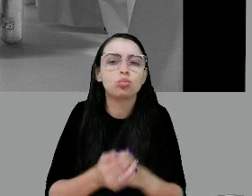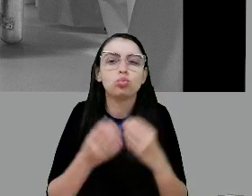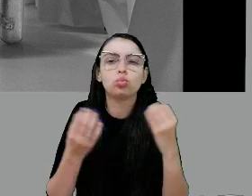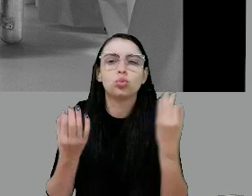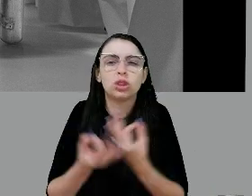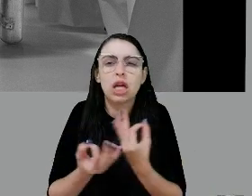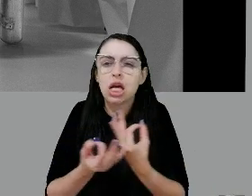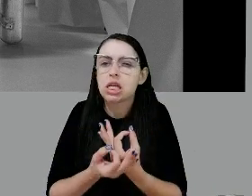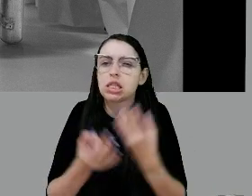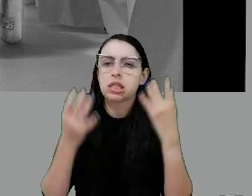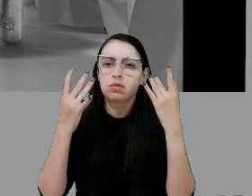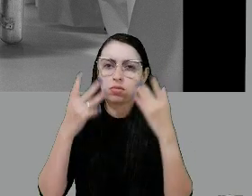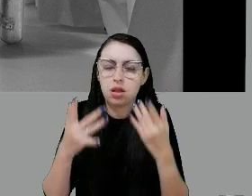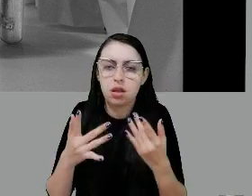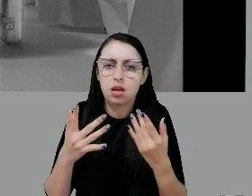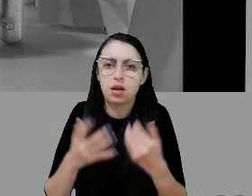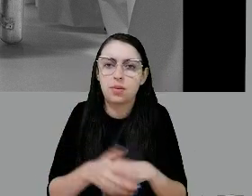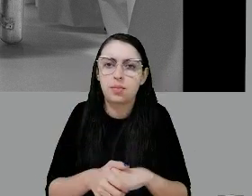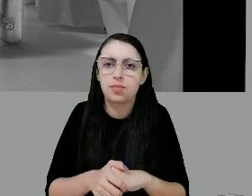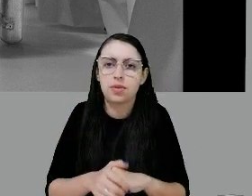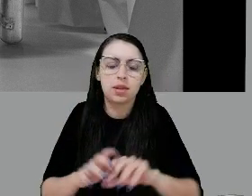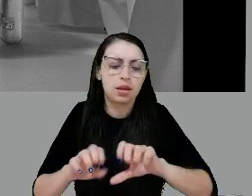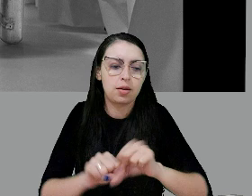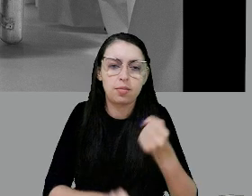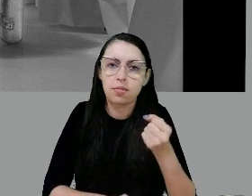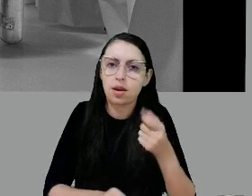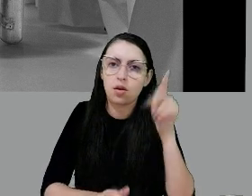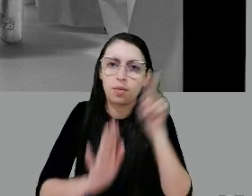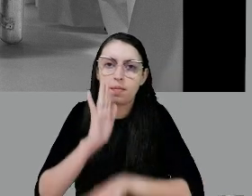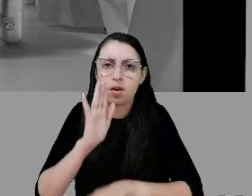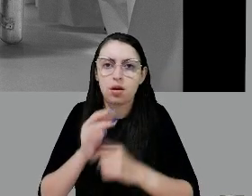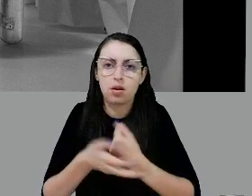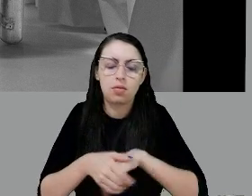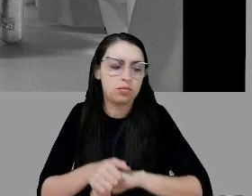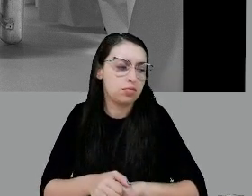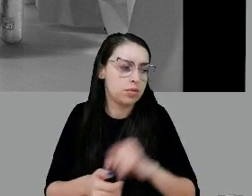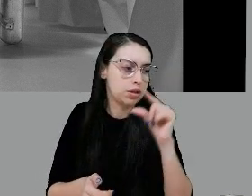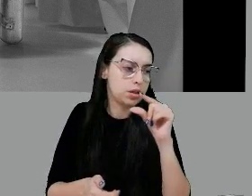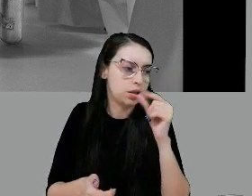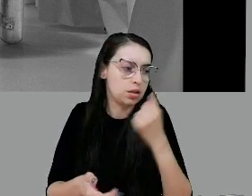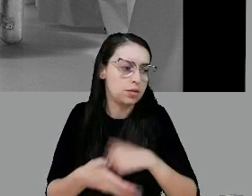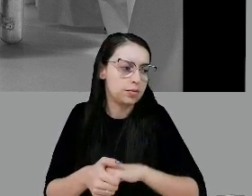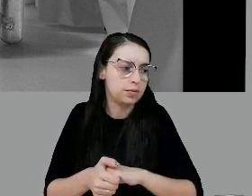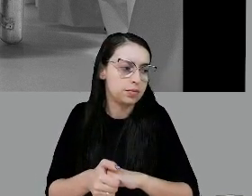fantástico do Hélio. Vou pegar aqui, vou quebrar o protocolo um pouco